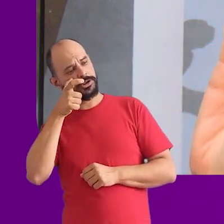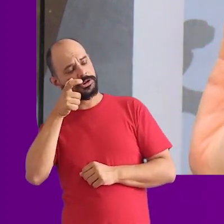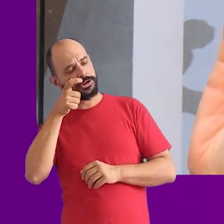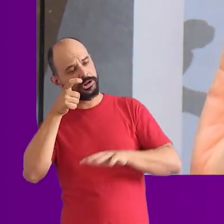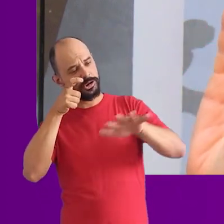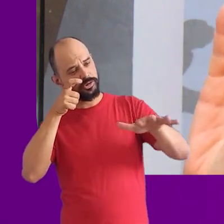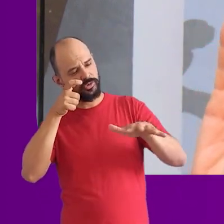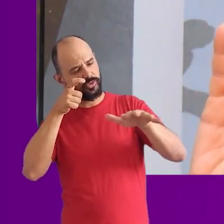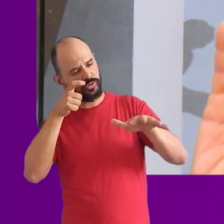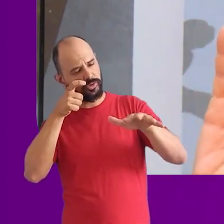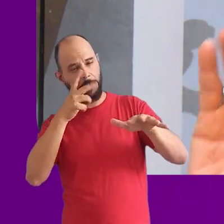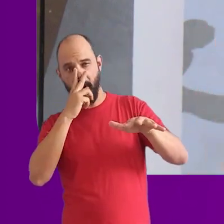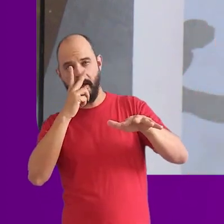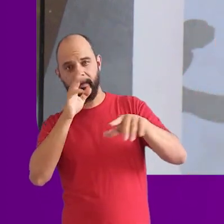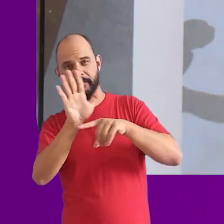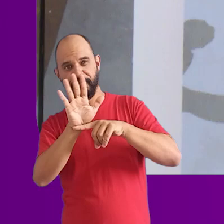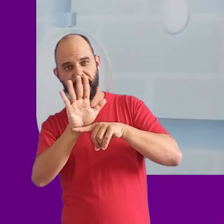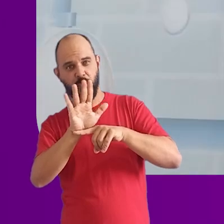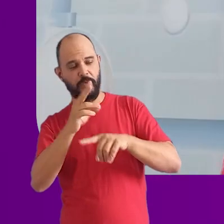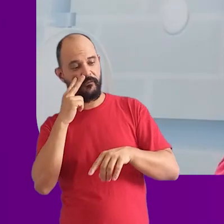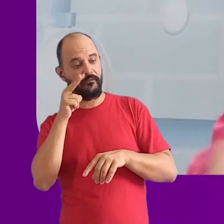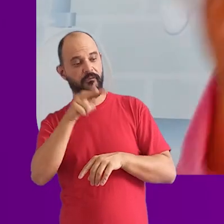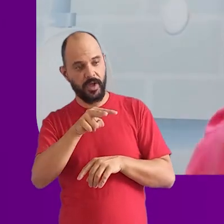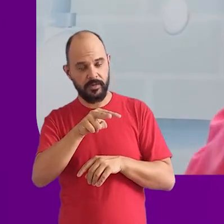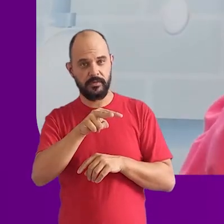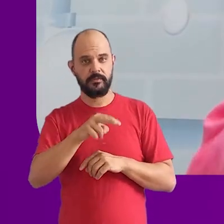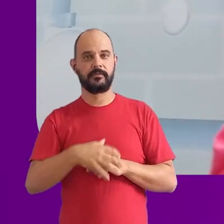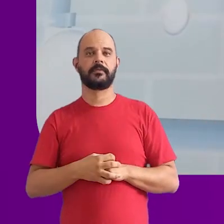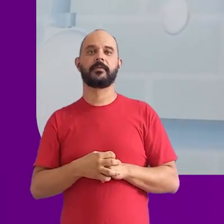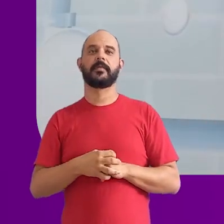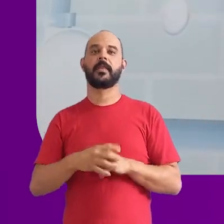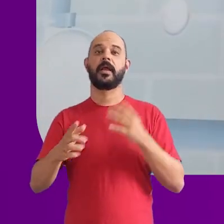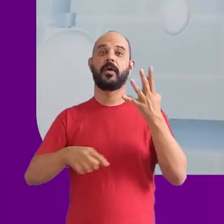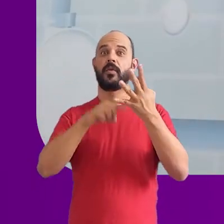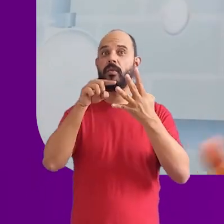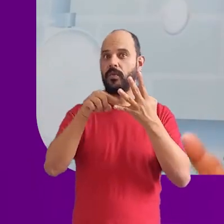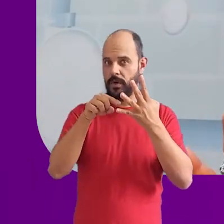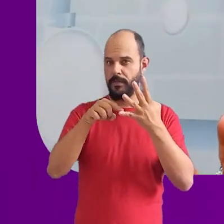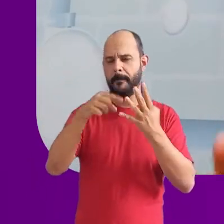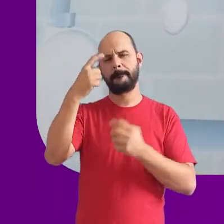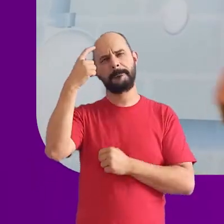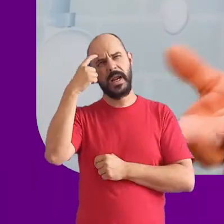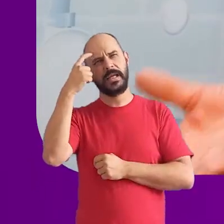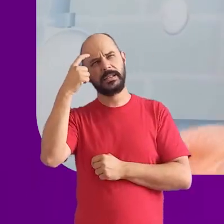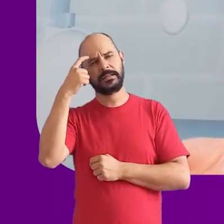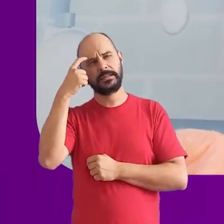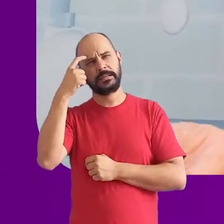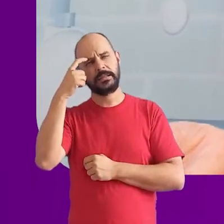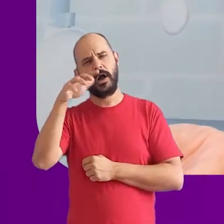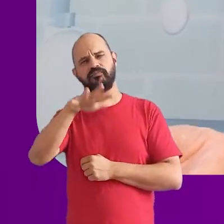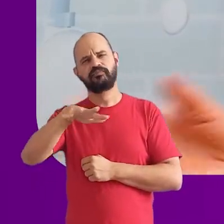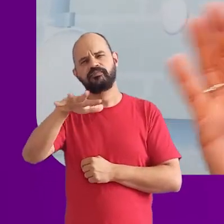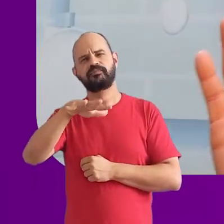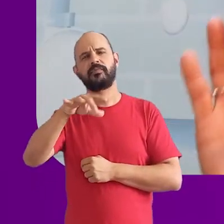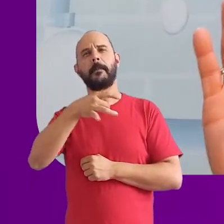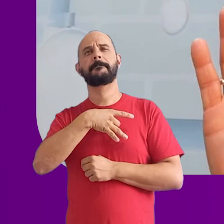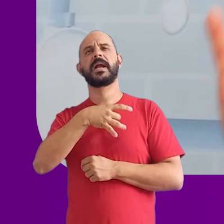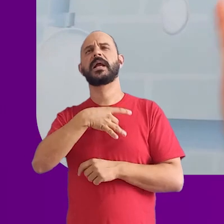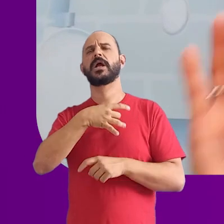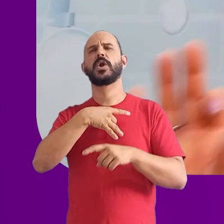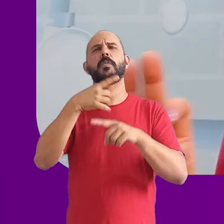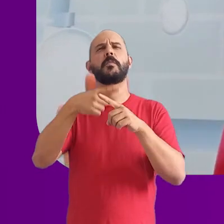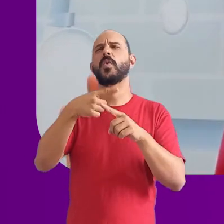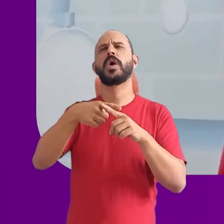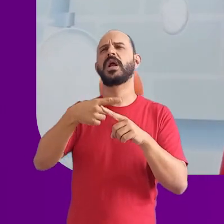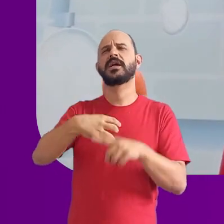você estivesse assistindo um filme. E número 4. Pense novamente nessa situação que te dá medo.